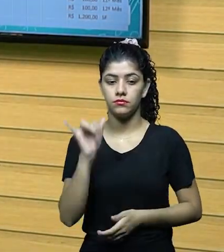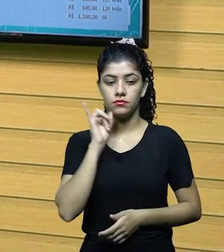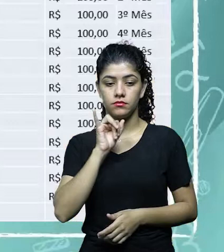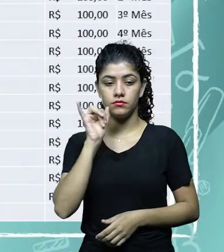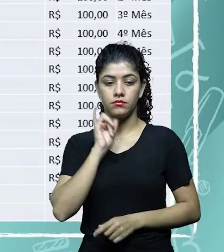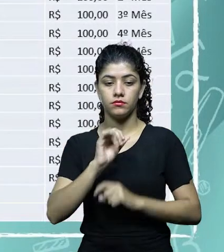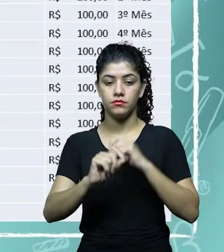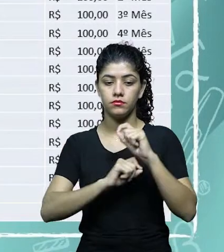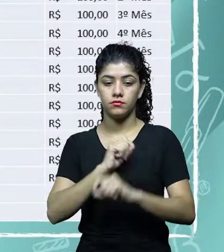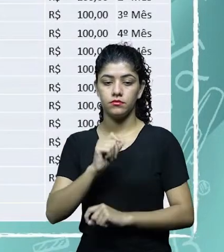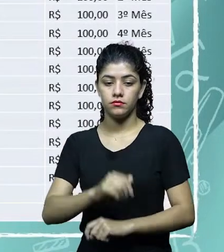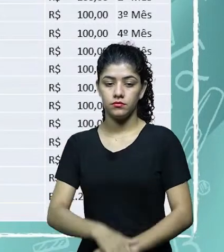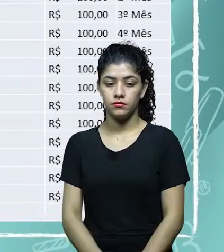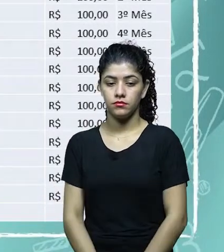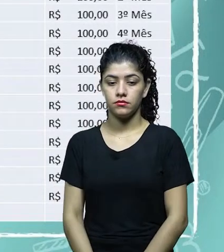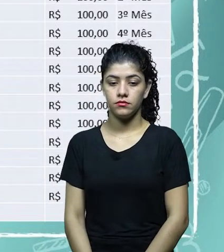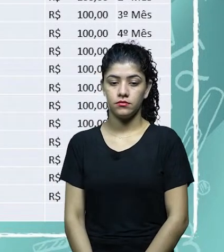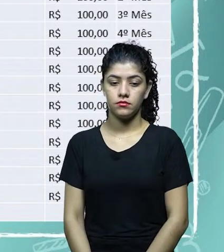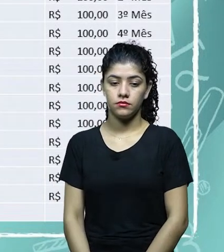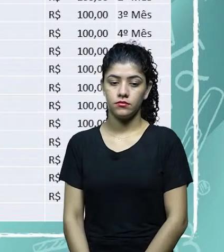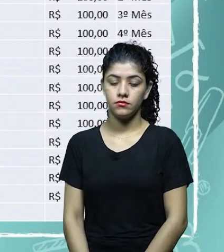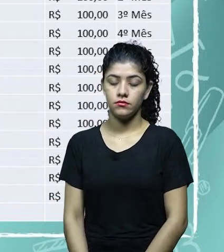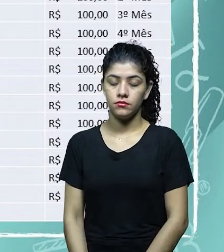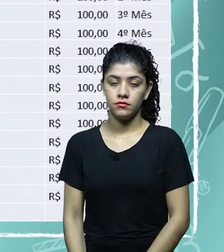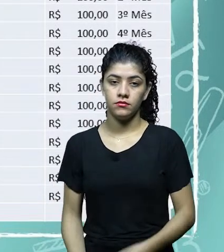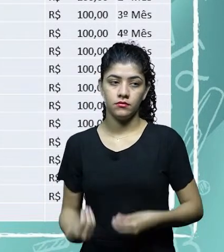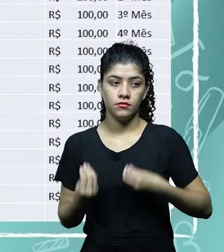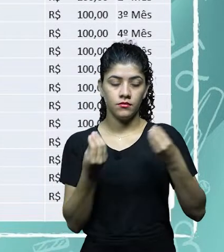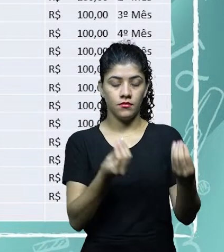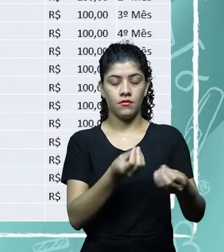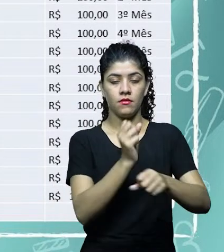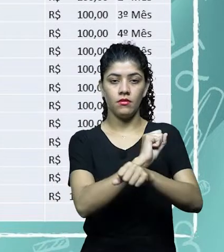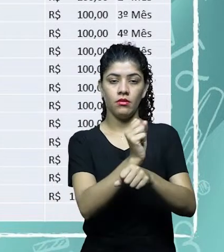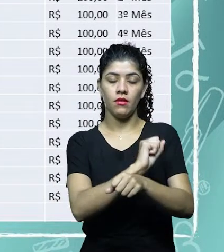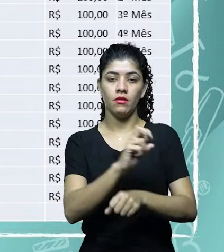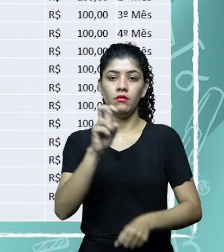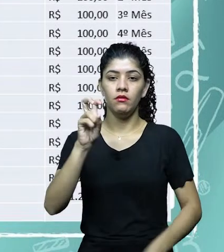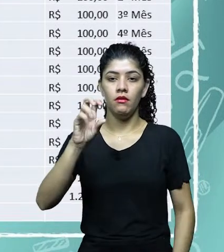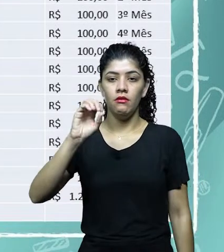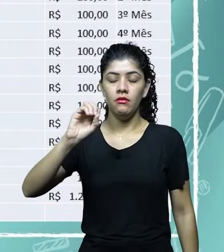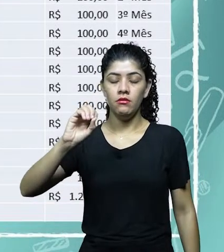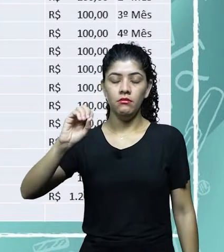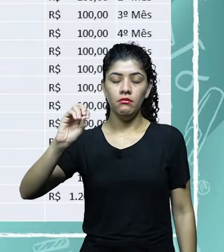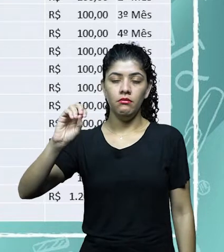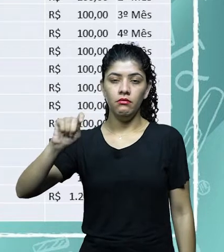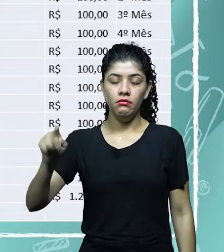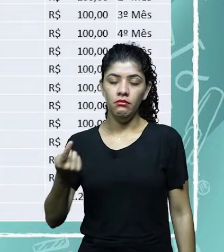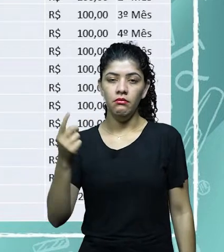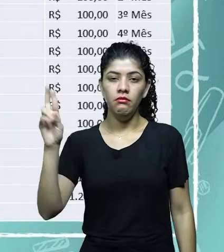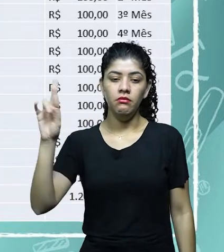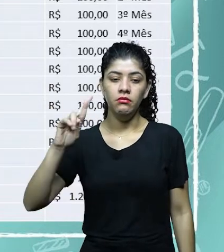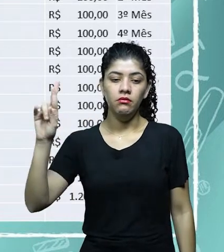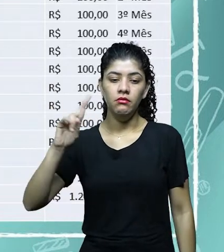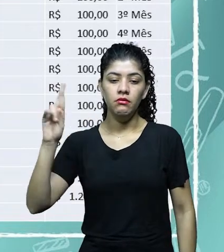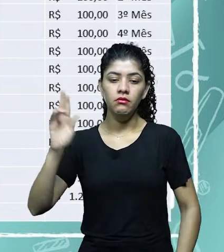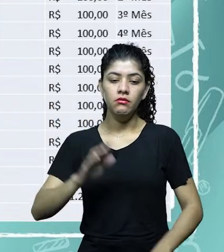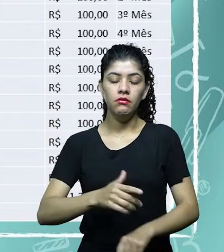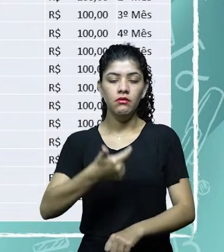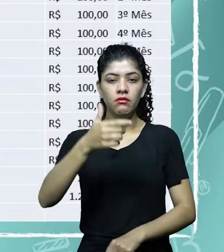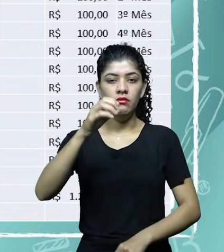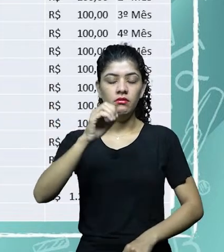por exemplo, um determinado banco concedeu o financiamento de um veículo no valor de R$ 50 mil, acrescido